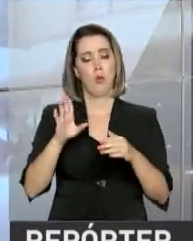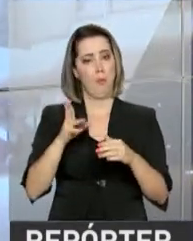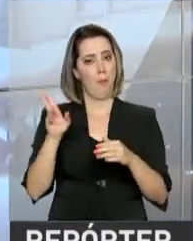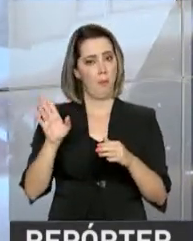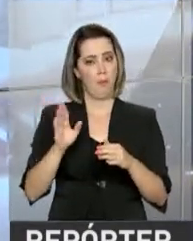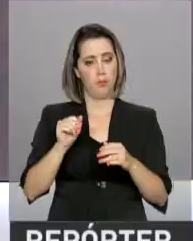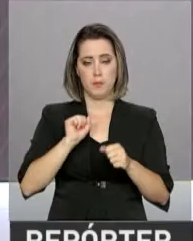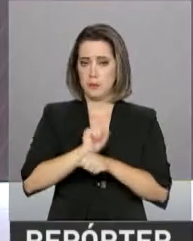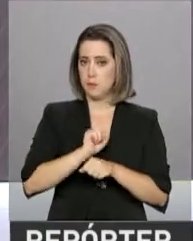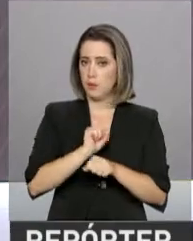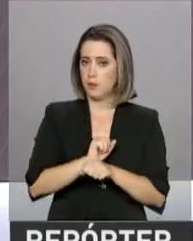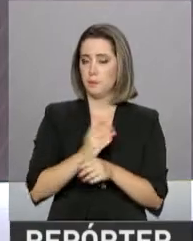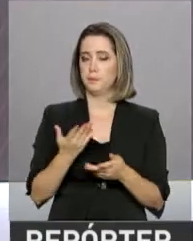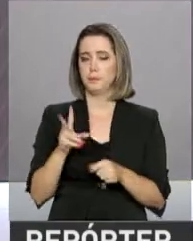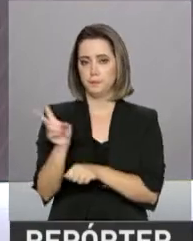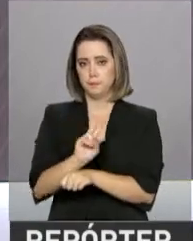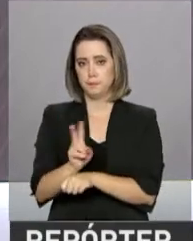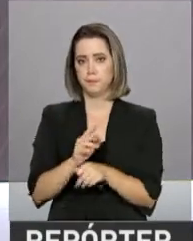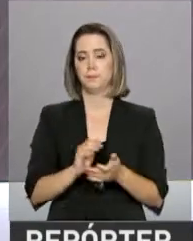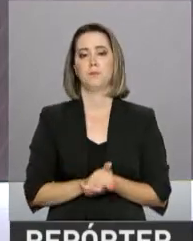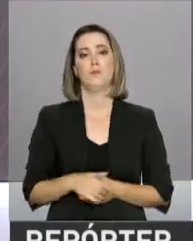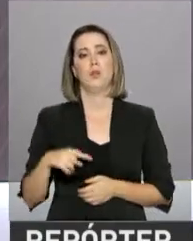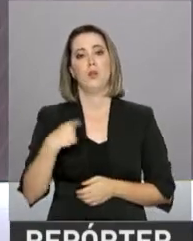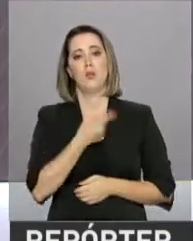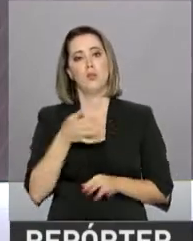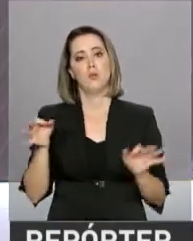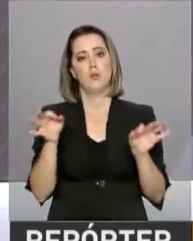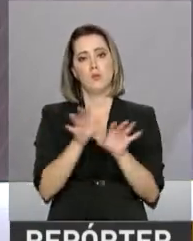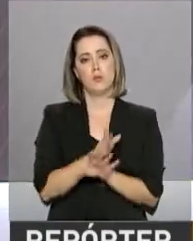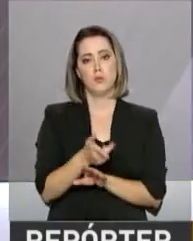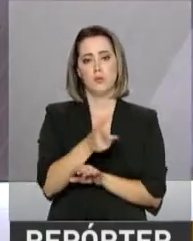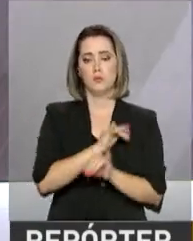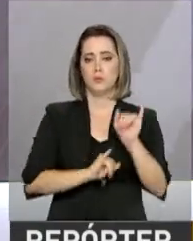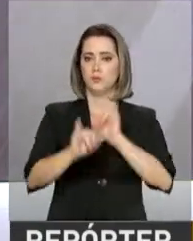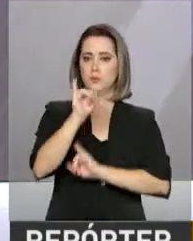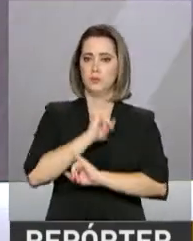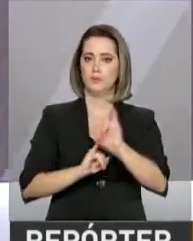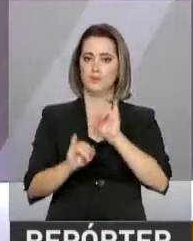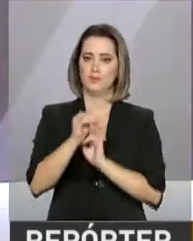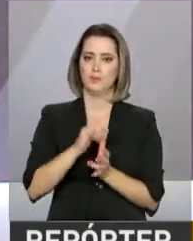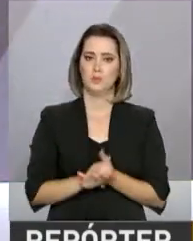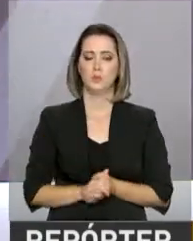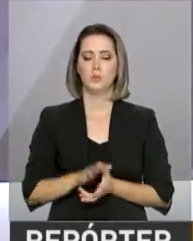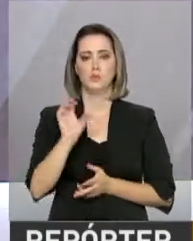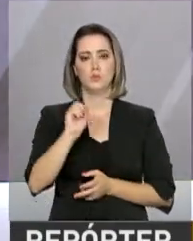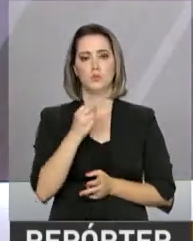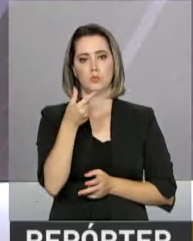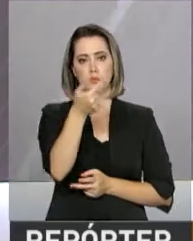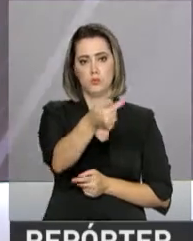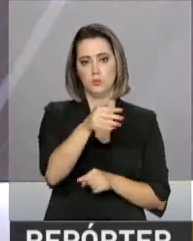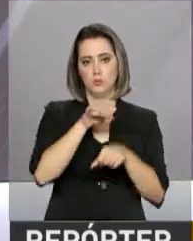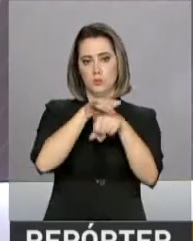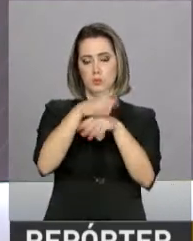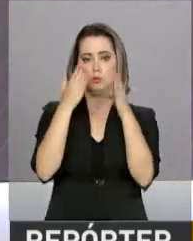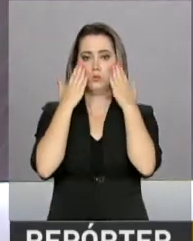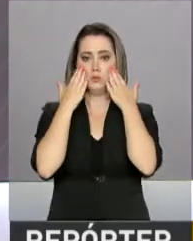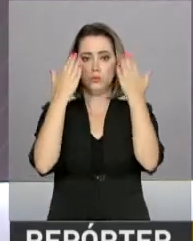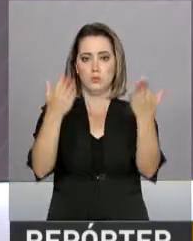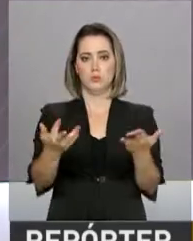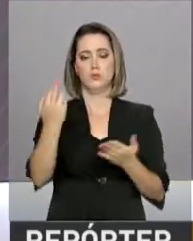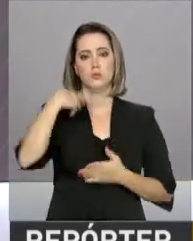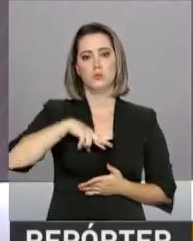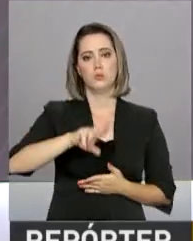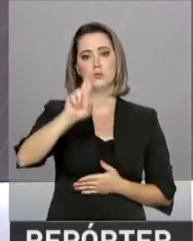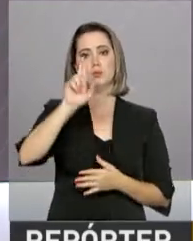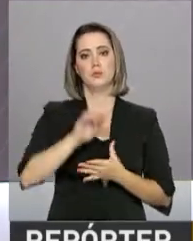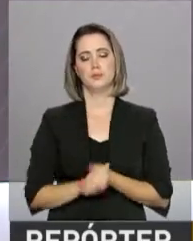interrompida nós ficamos por aqui podemos voltar a qualquer momento com mais informações ou a sete da noite na próxima edição